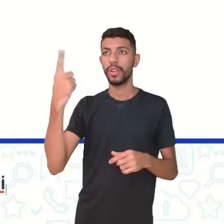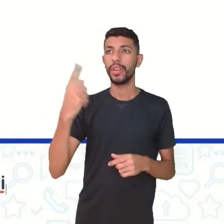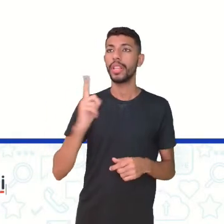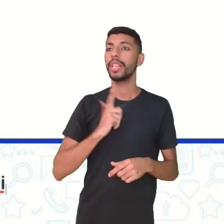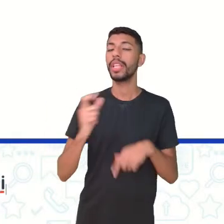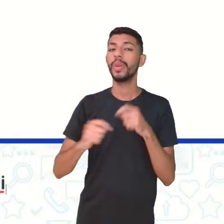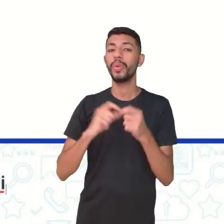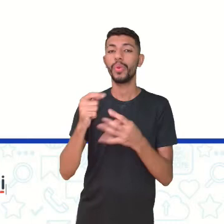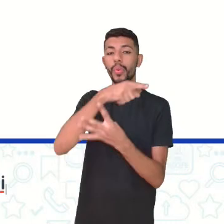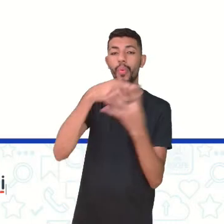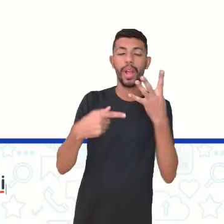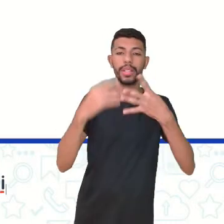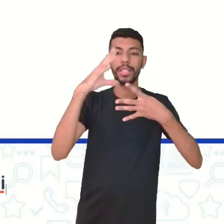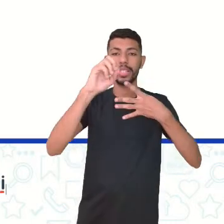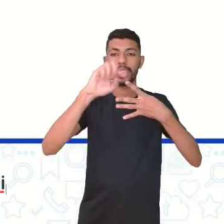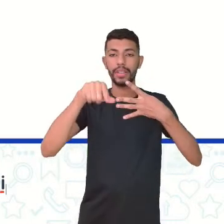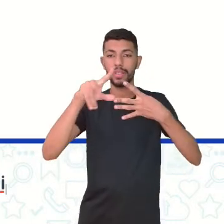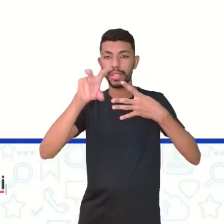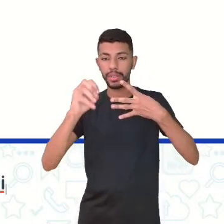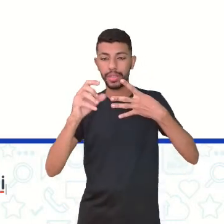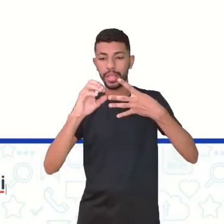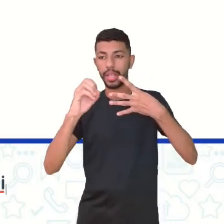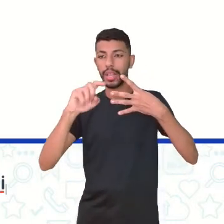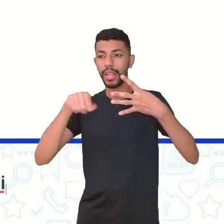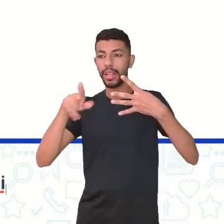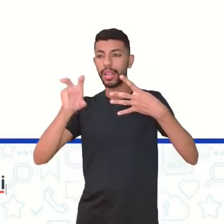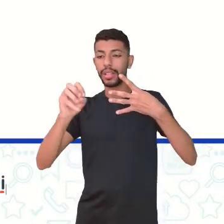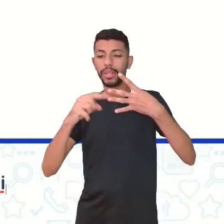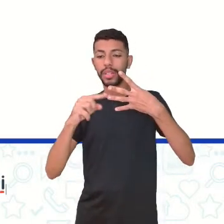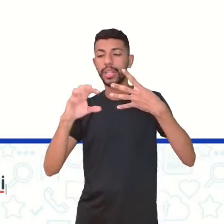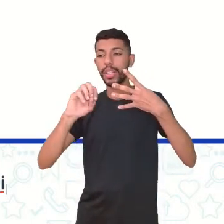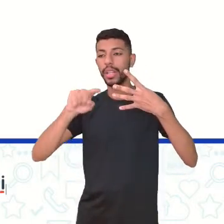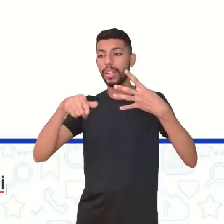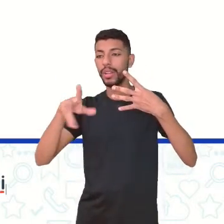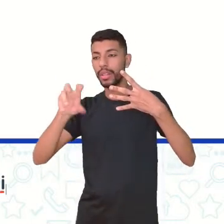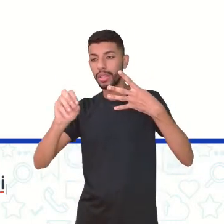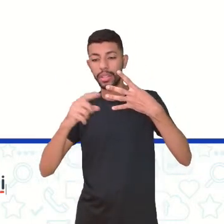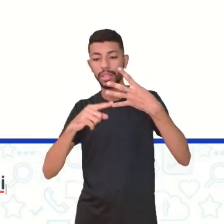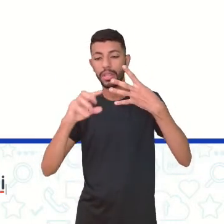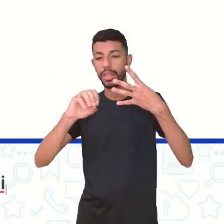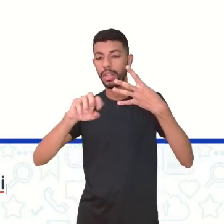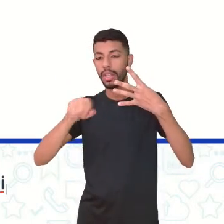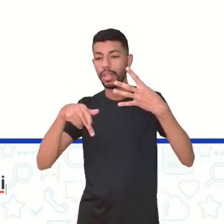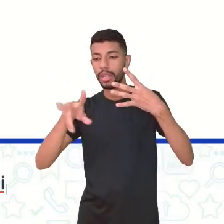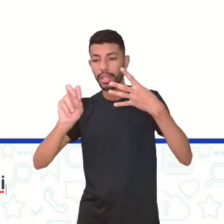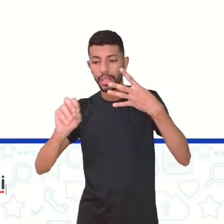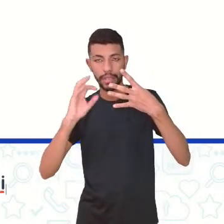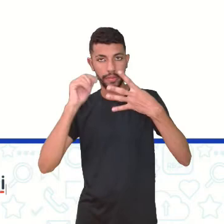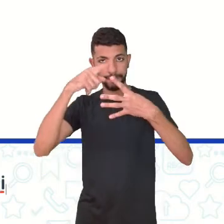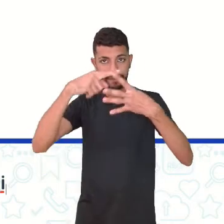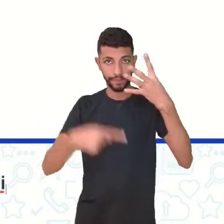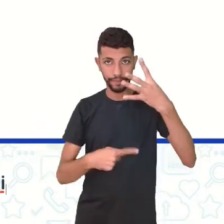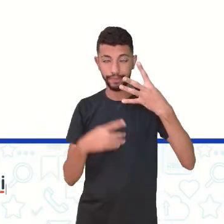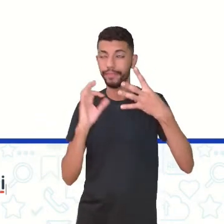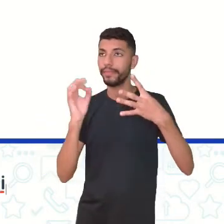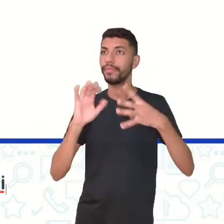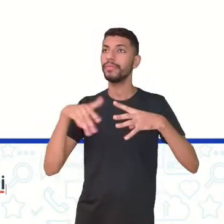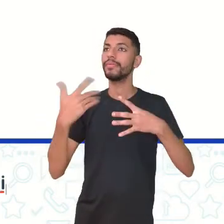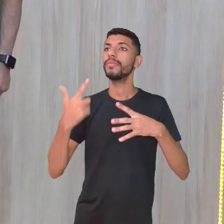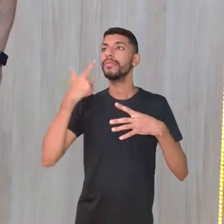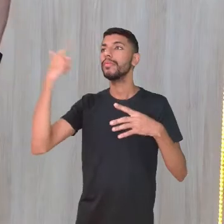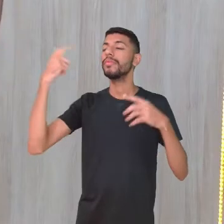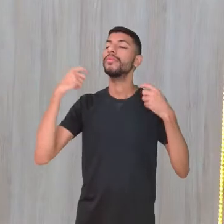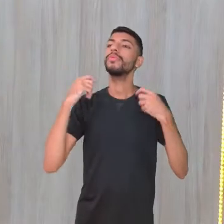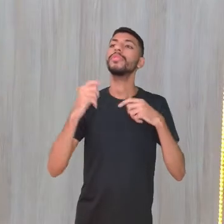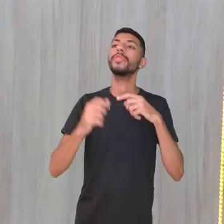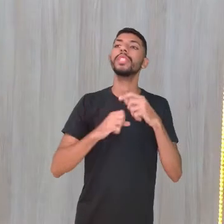4 50 centavos, ou seja, eu tenho 4 metades, tá? Desses R$1 aí que eu separei. Então, eu tenho que, se